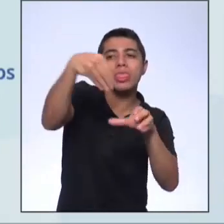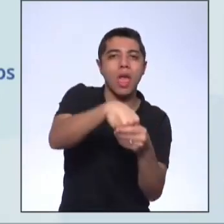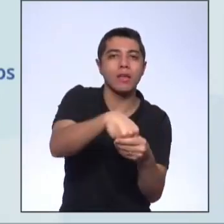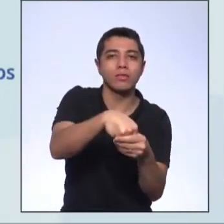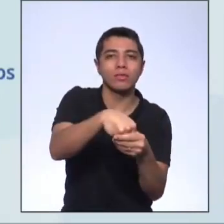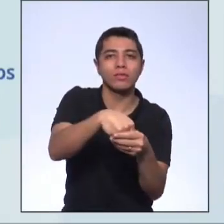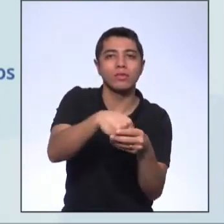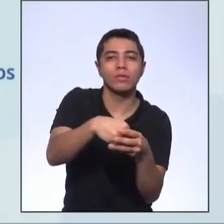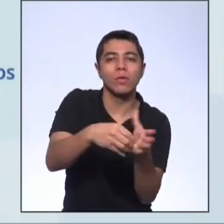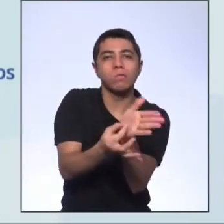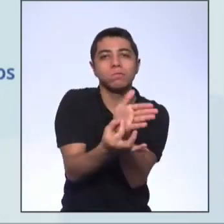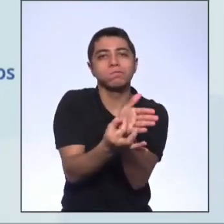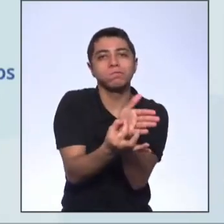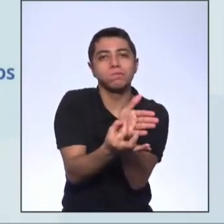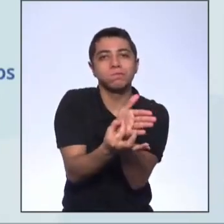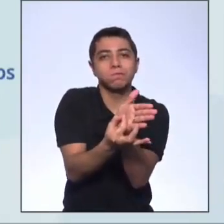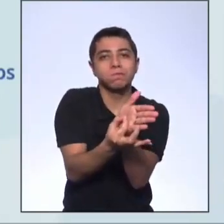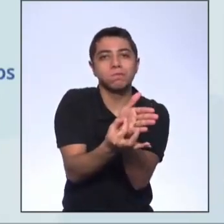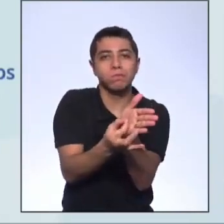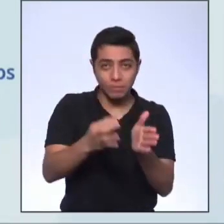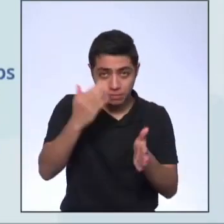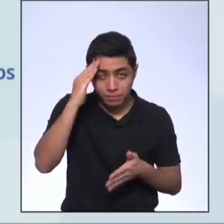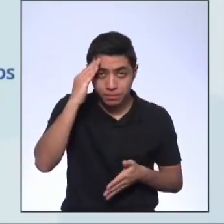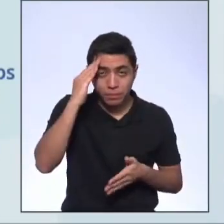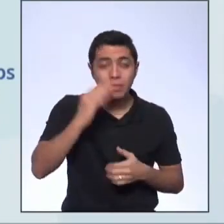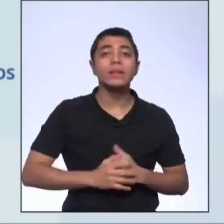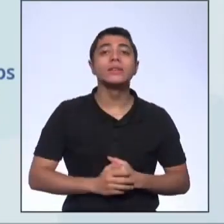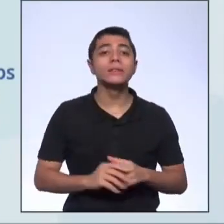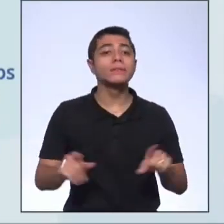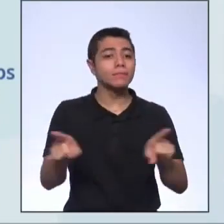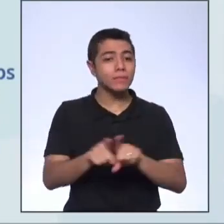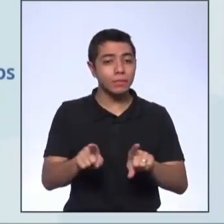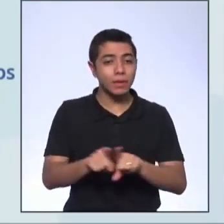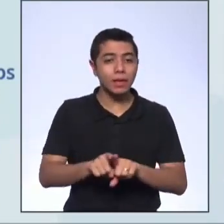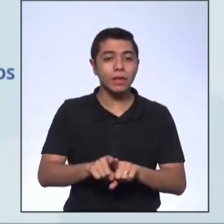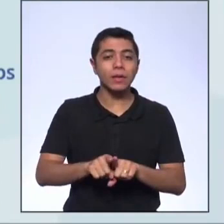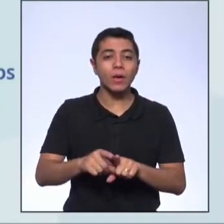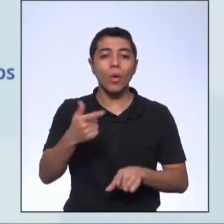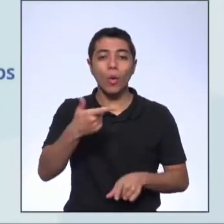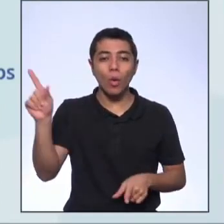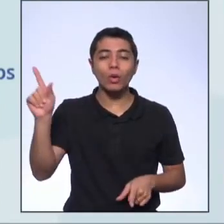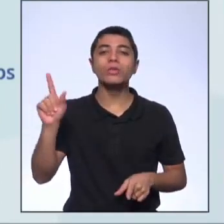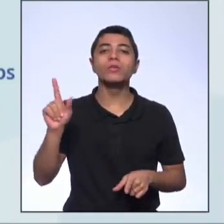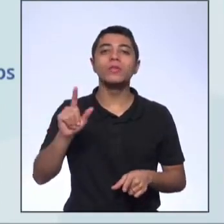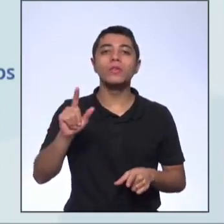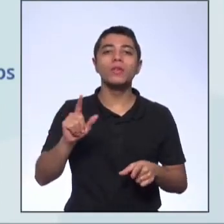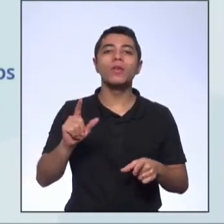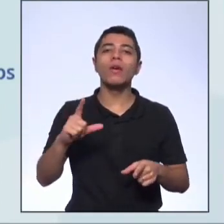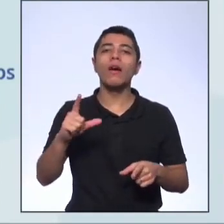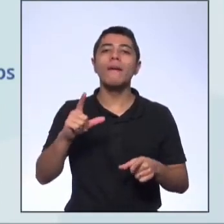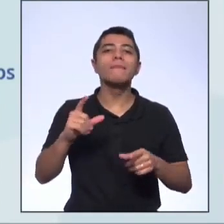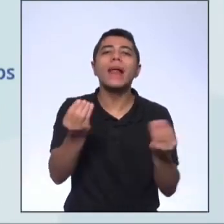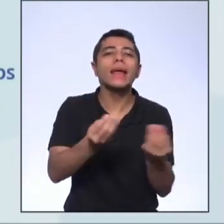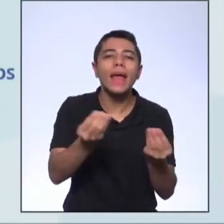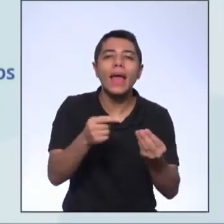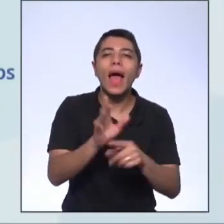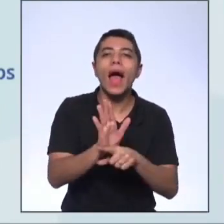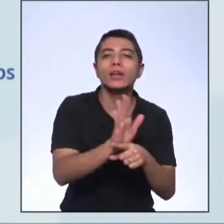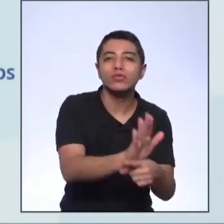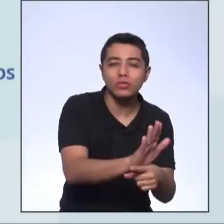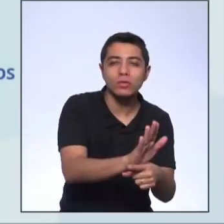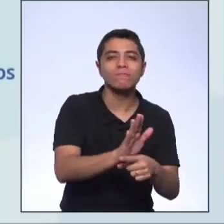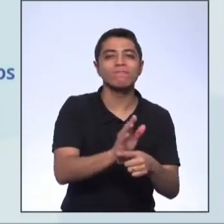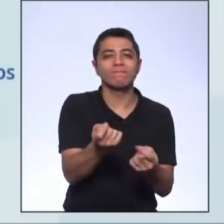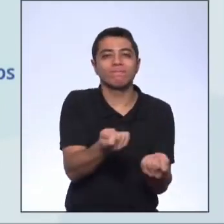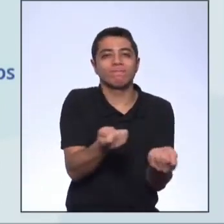desses protozoários de água doce, a gente tem o quê? O vacúolo contrátil, que vai auxiliar o quê? Na regulação osmótica.